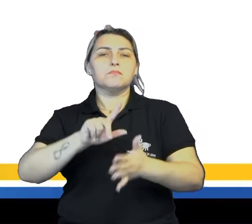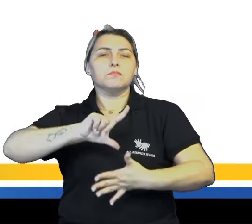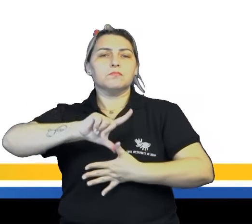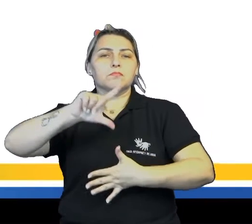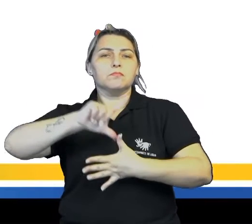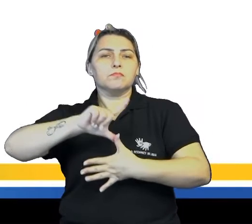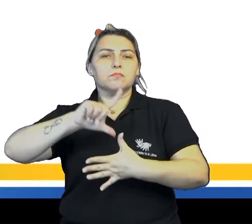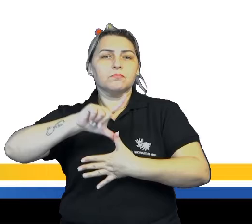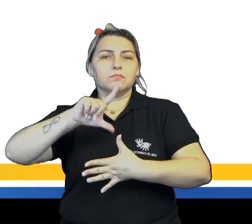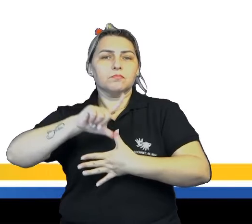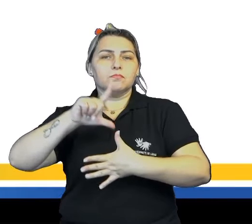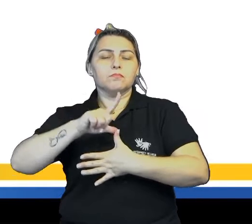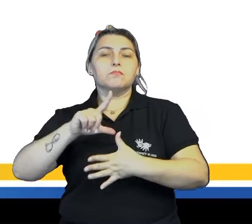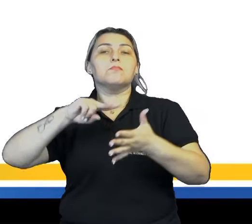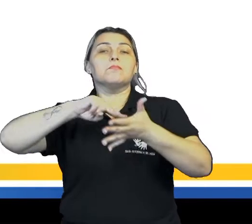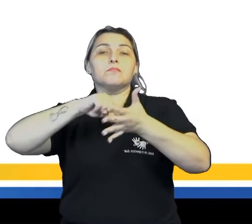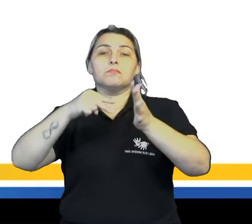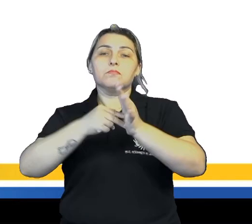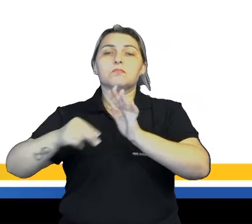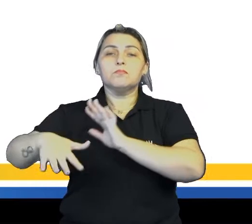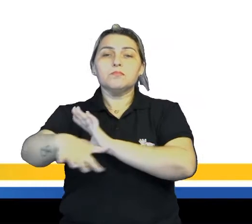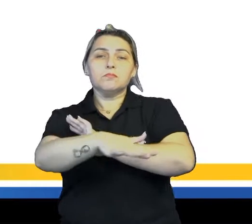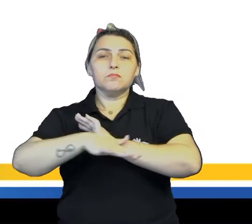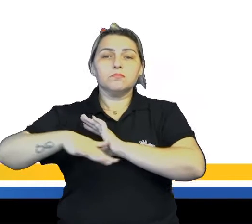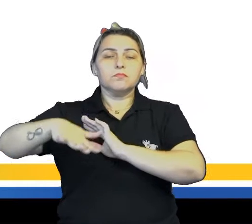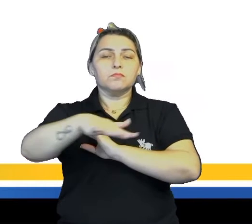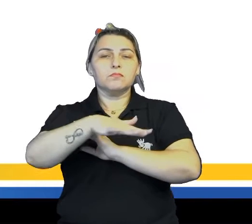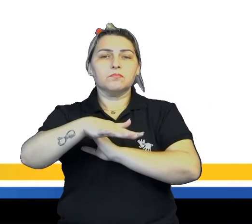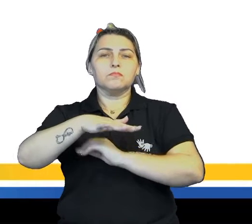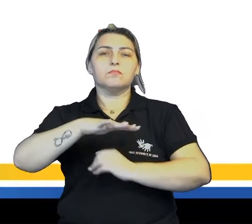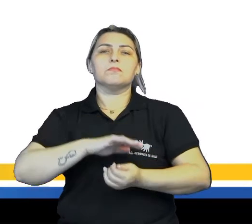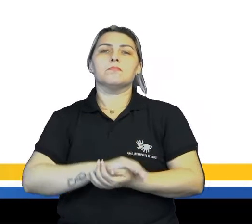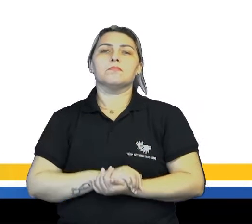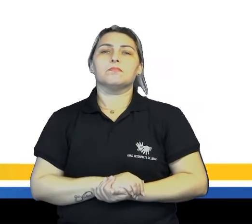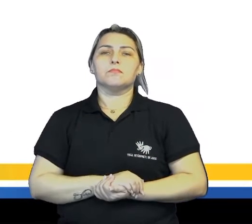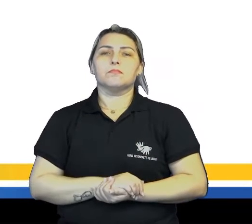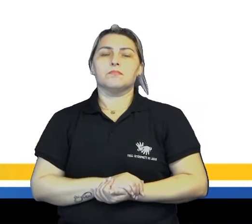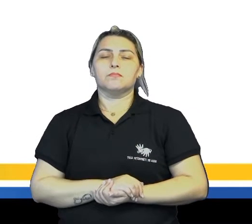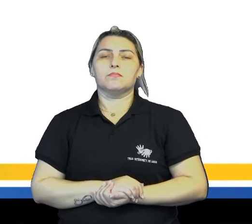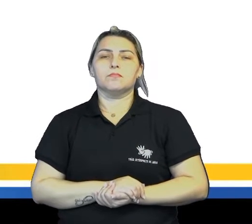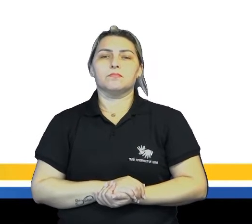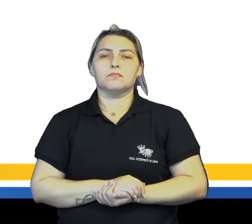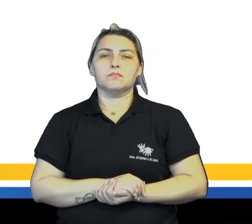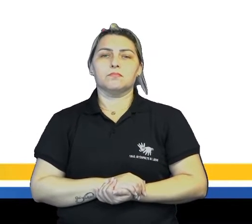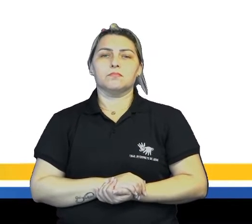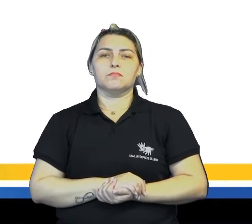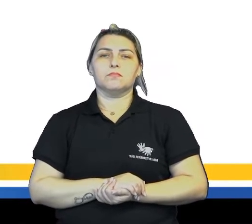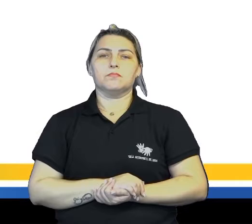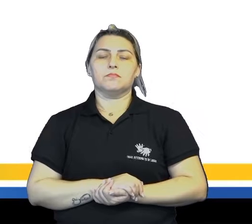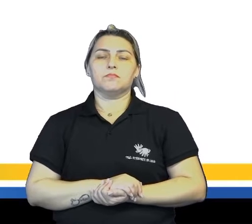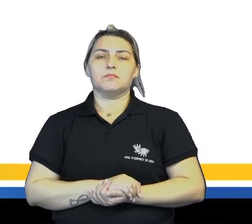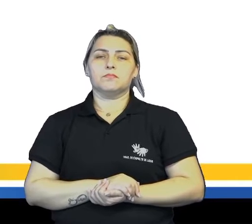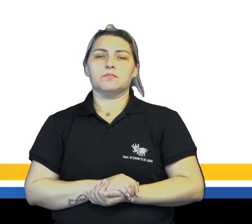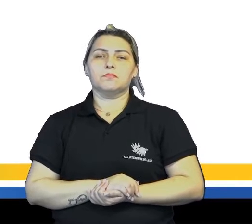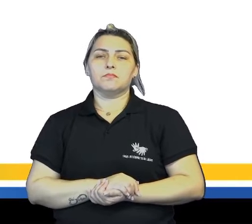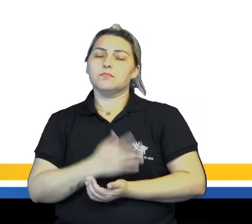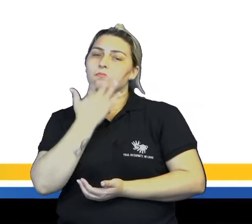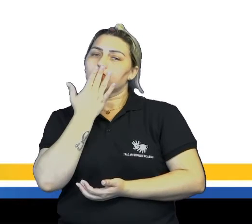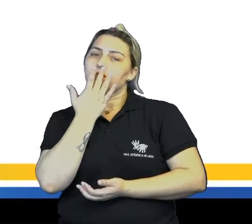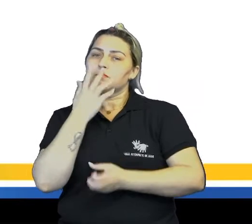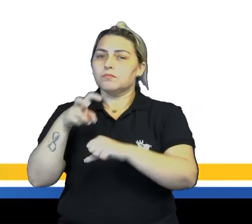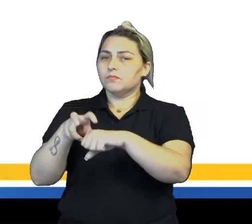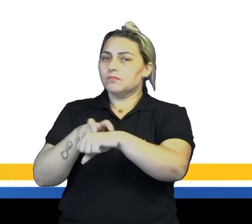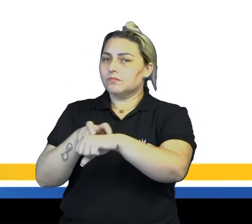fragmento da palavra sociologia, do latim socius, que significa sociedade. E a